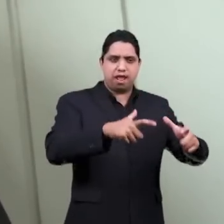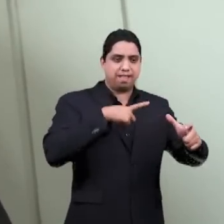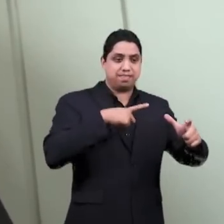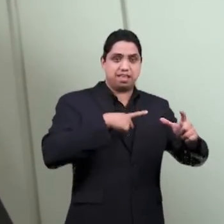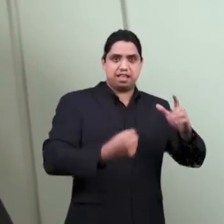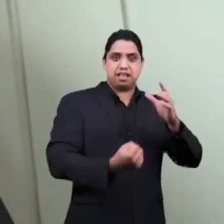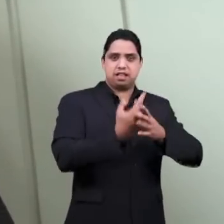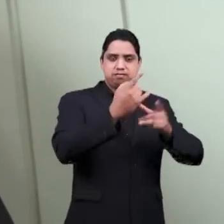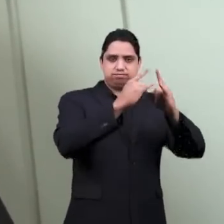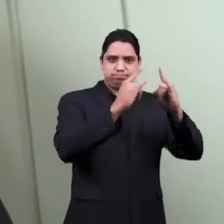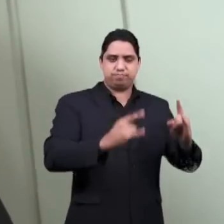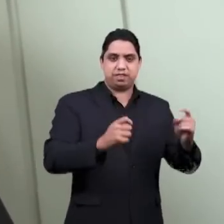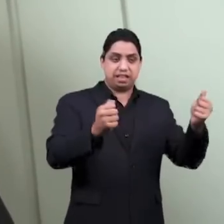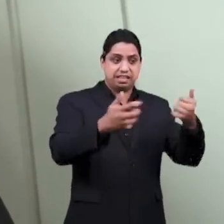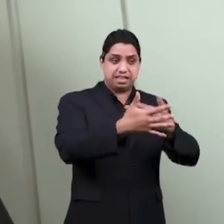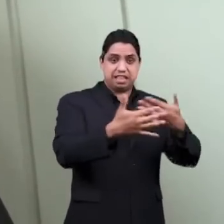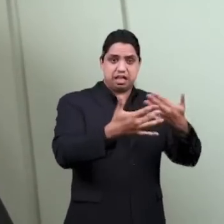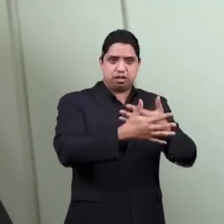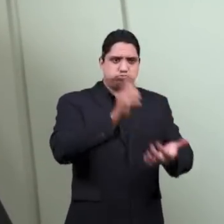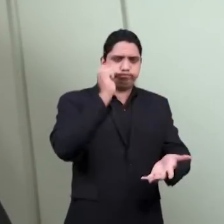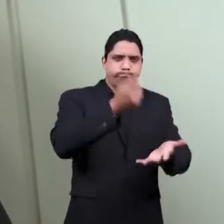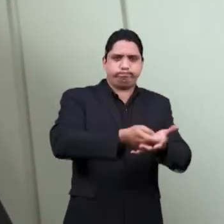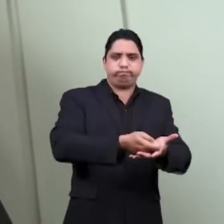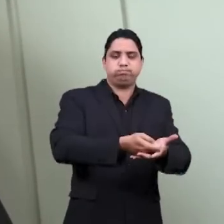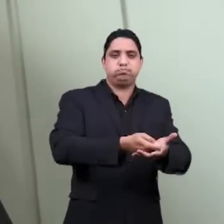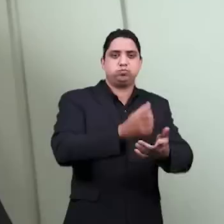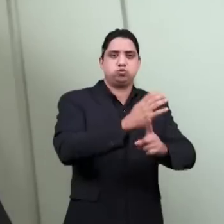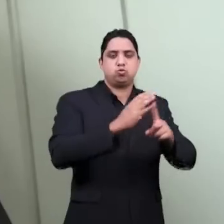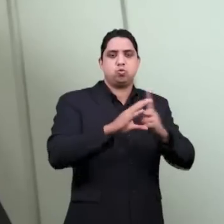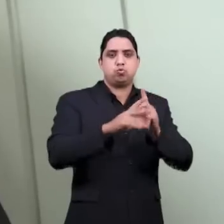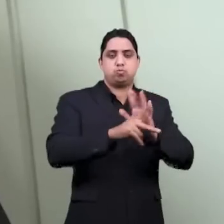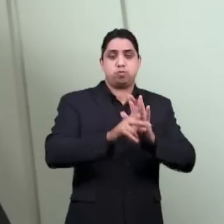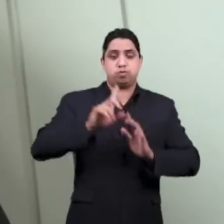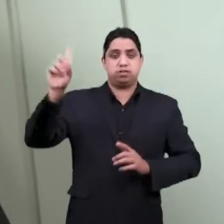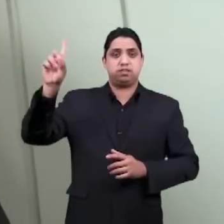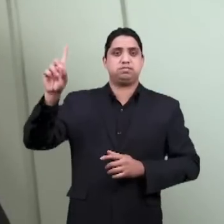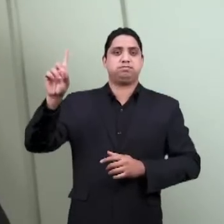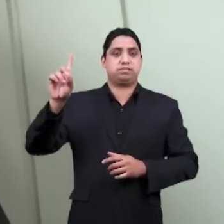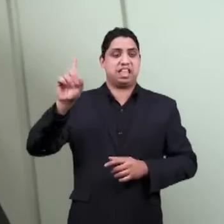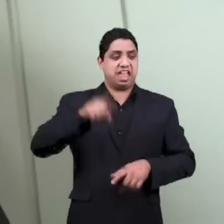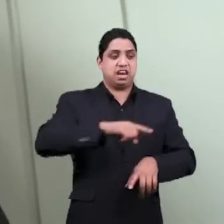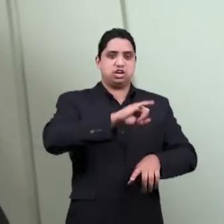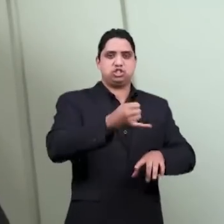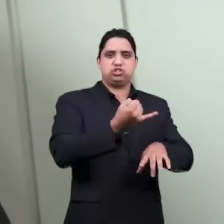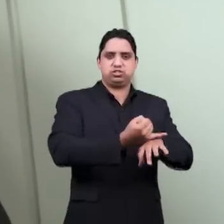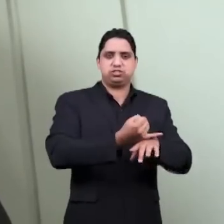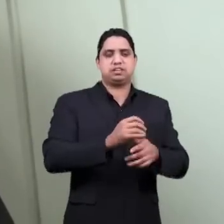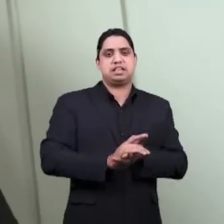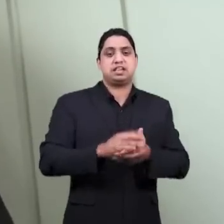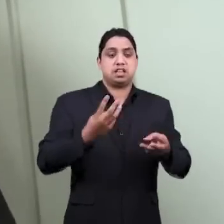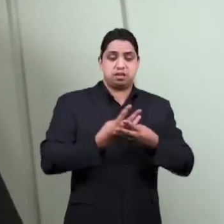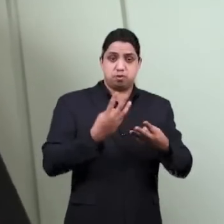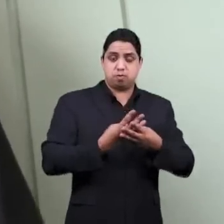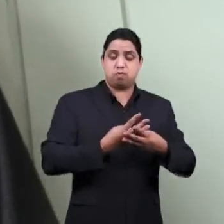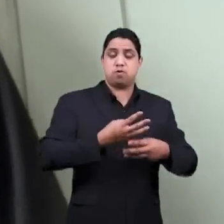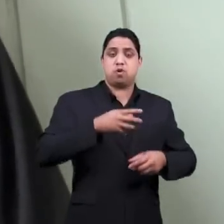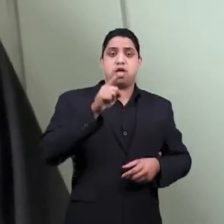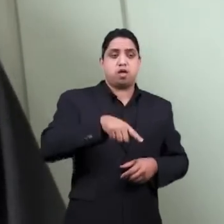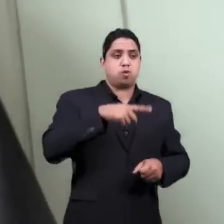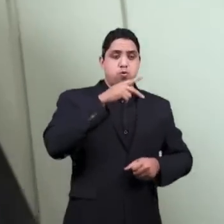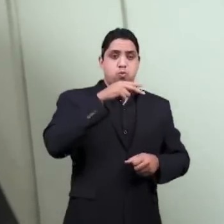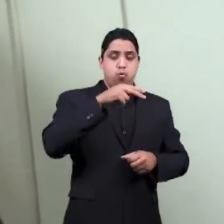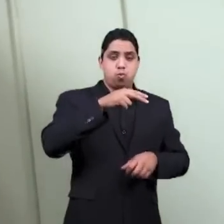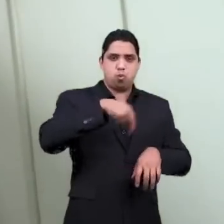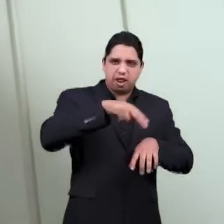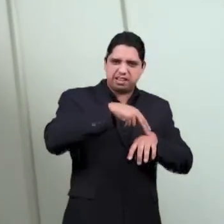a cidade onde se consolidaria ali o culto a Deus que era em Jerusalém. Então Israel, uma nação sacerdotal,